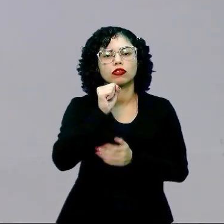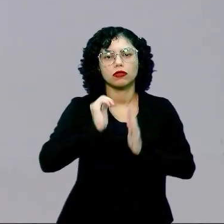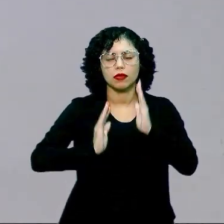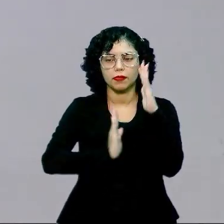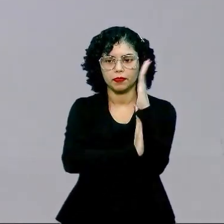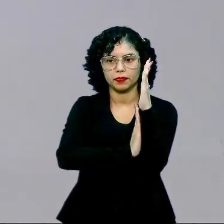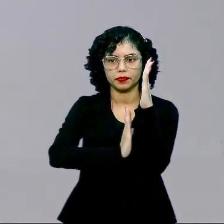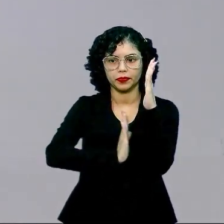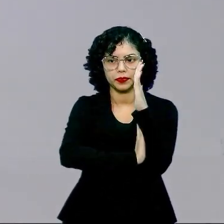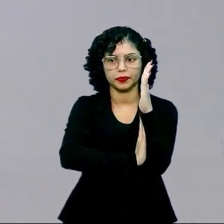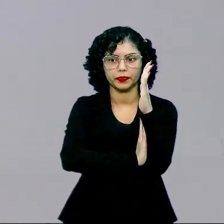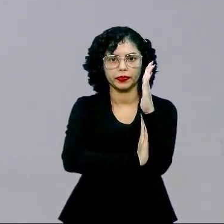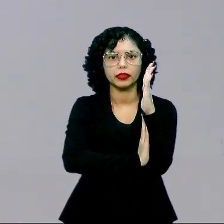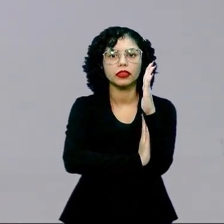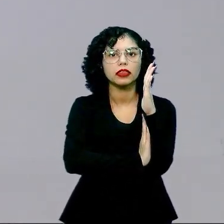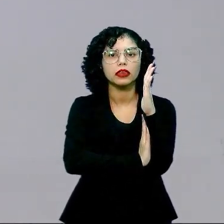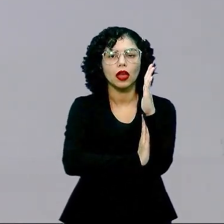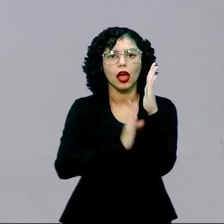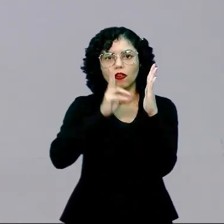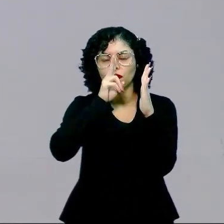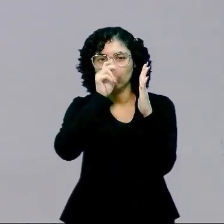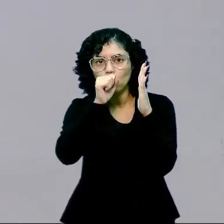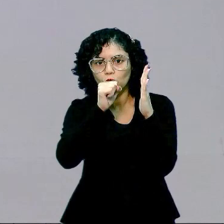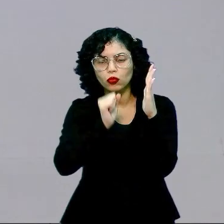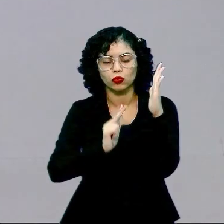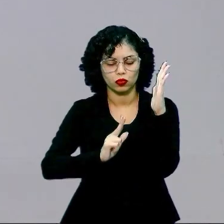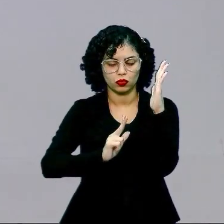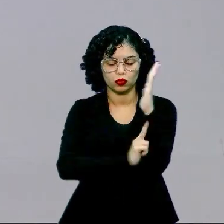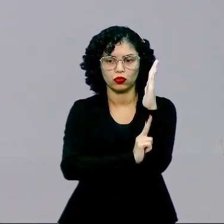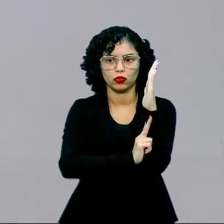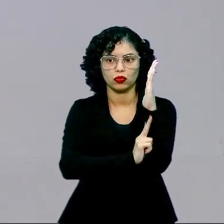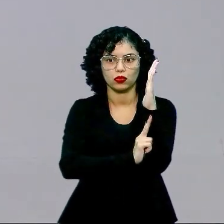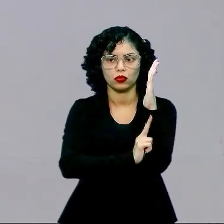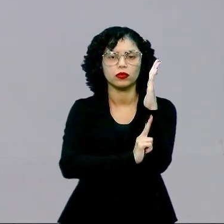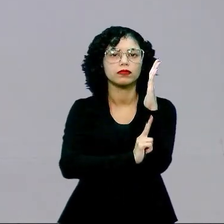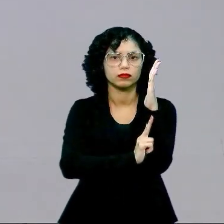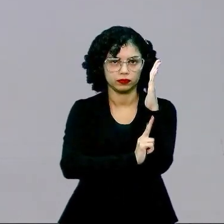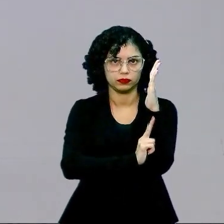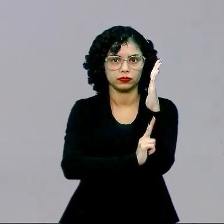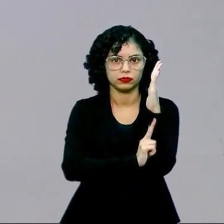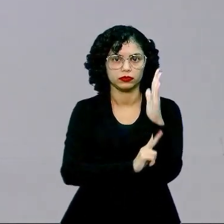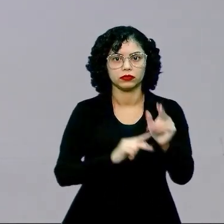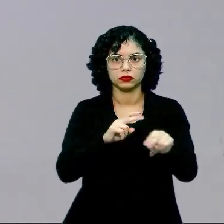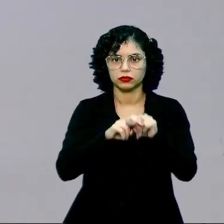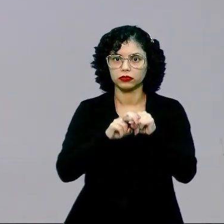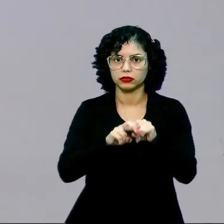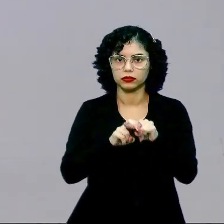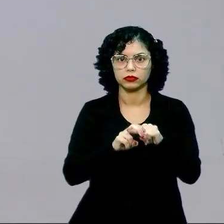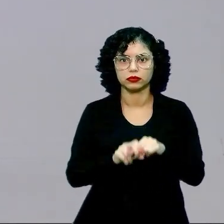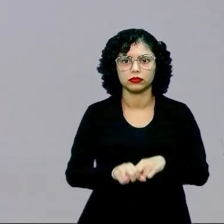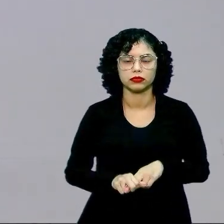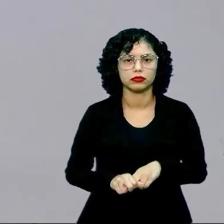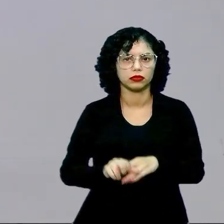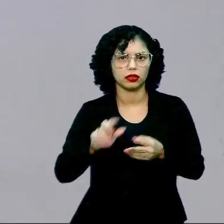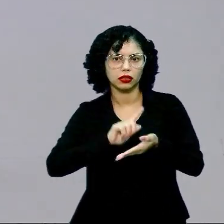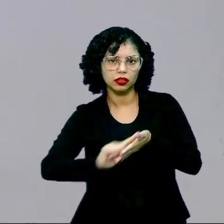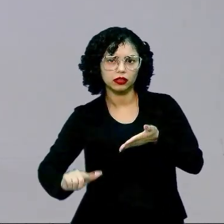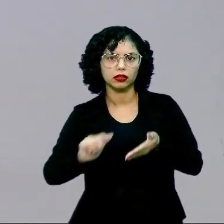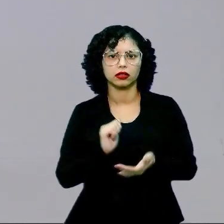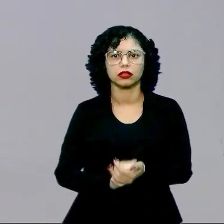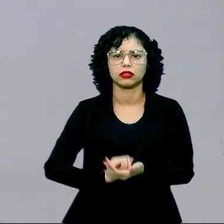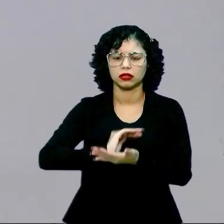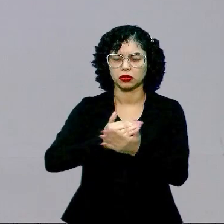parede, então vai ter uma maior aderência e assim ela consegue fixar. Pode ser uma parede aí lisa, pode